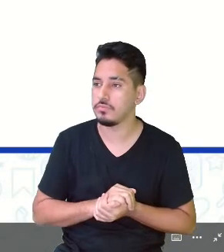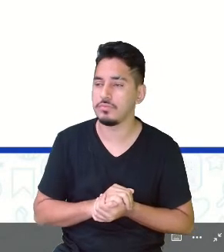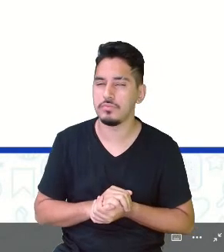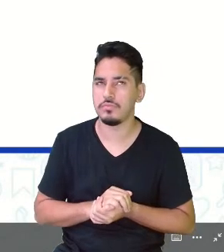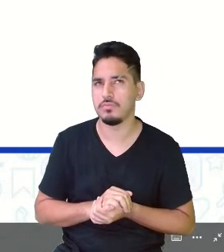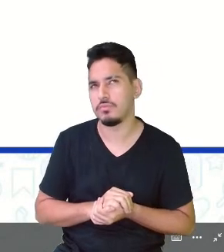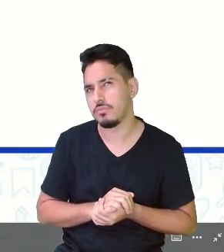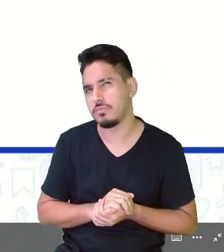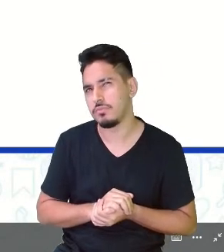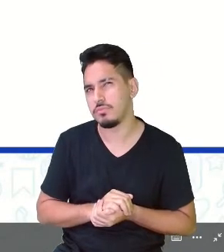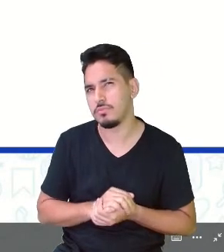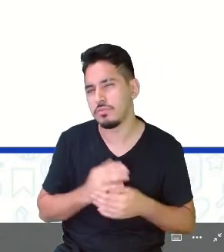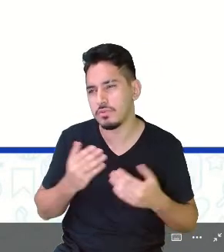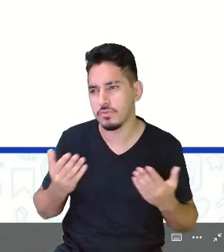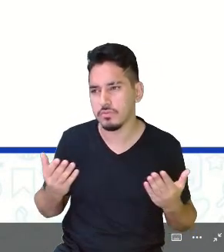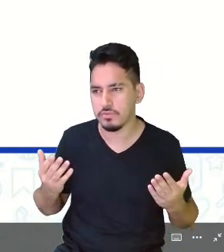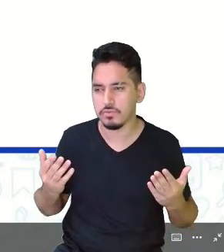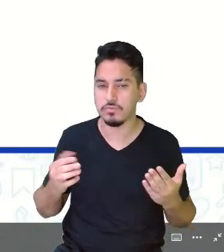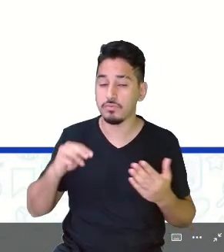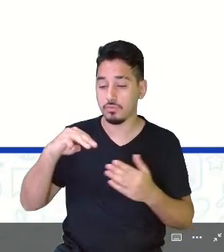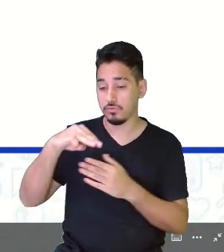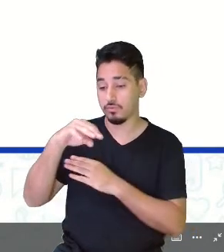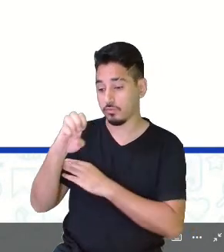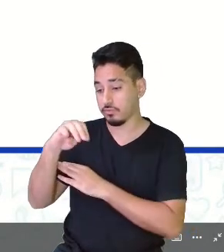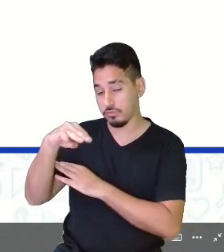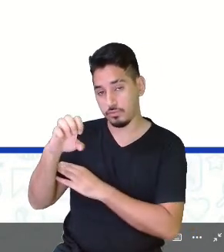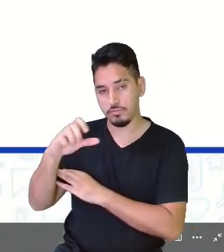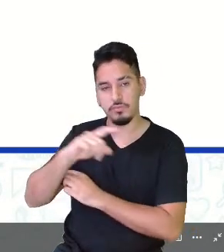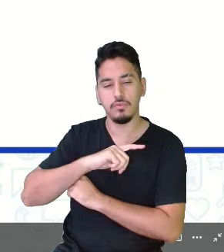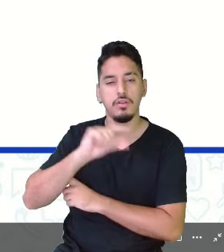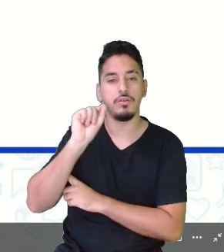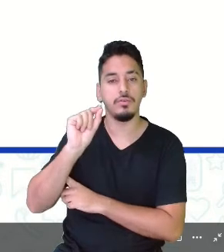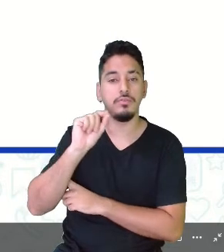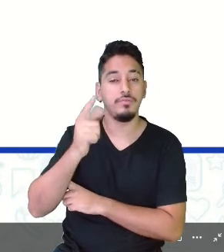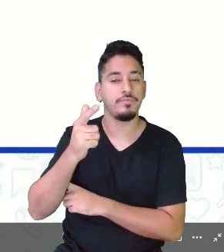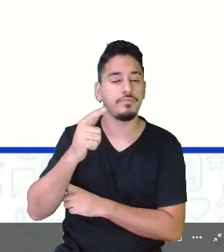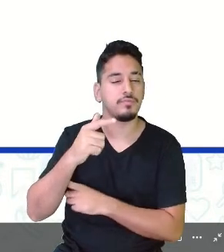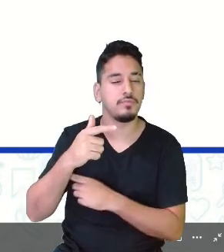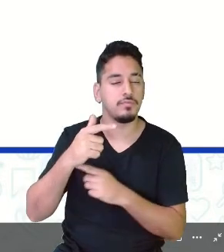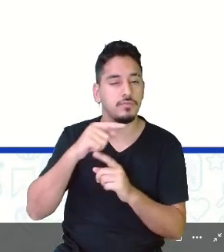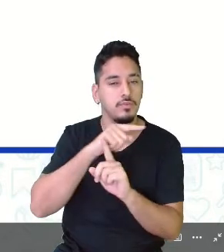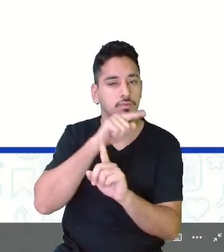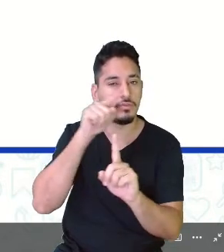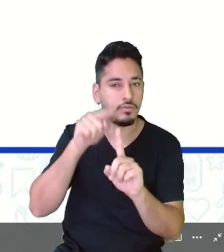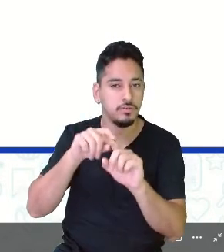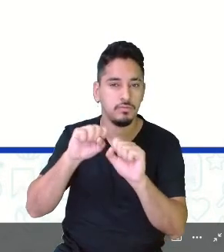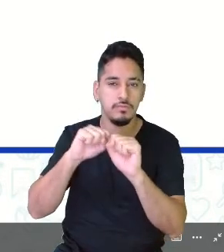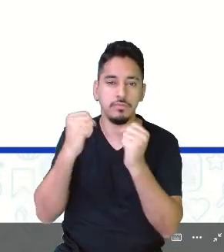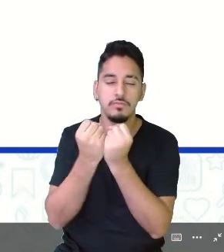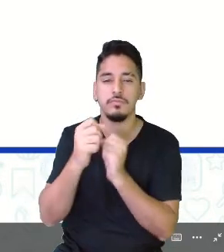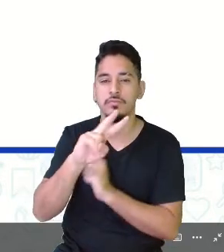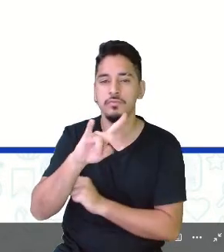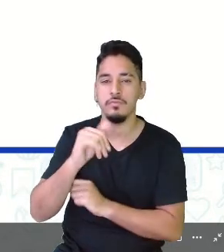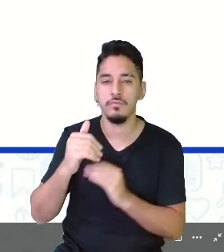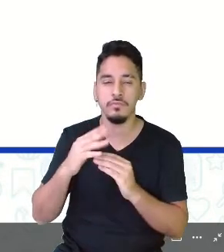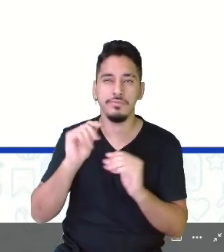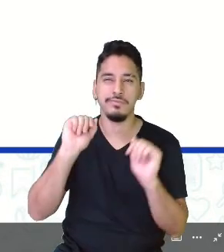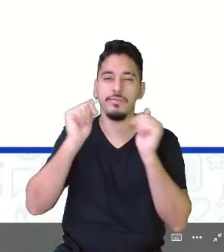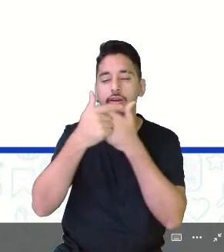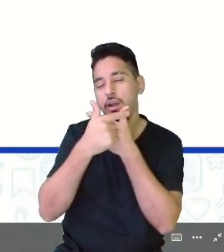Ou seja, o meme, ele também tem o quê? Uma função social que vai além do rir pelo